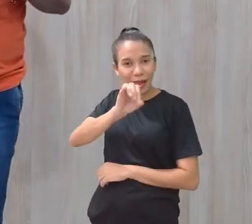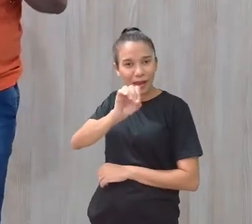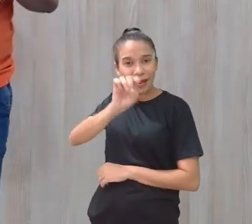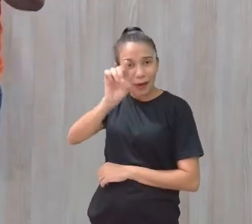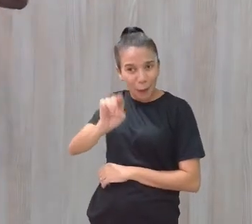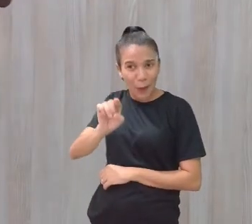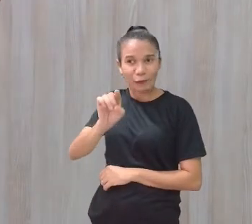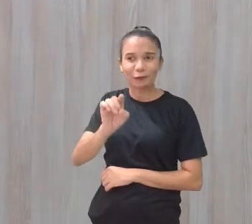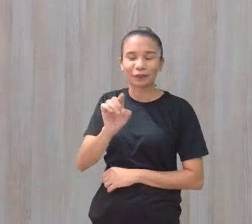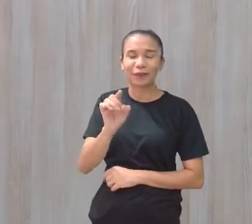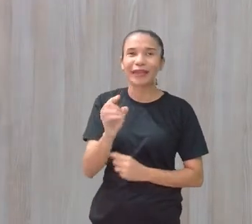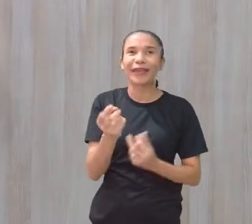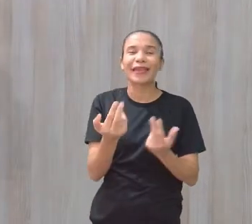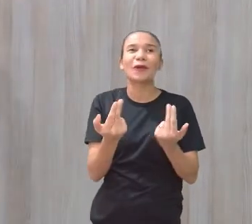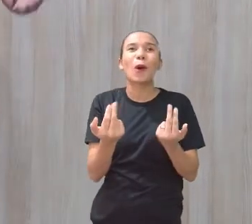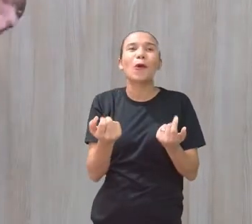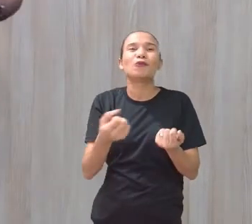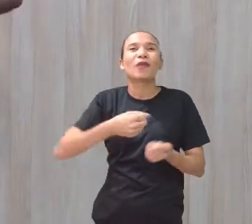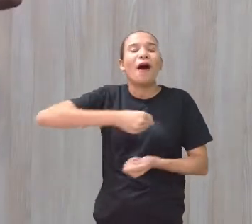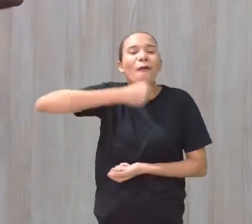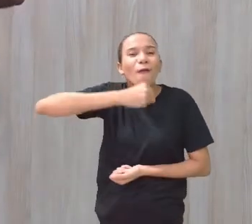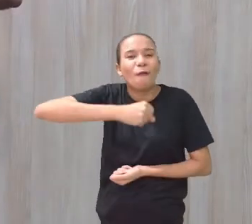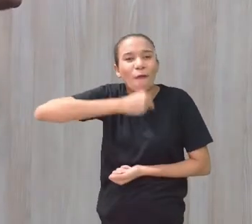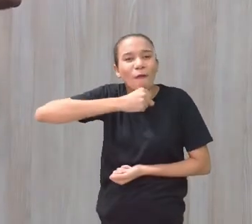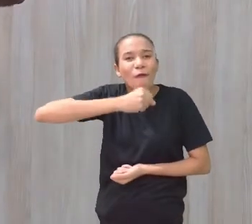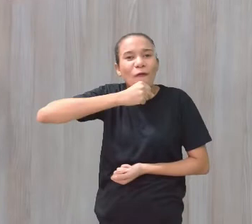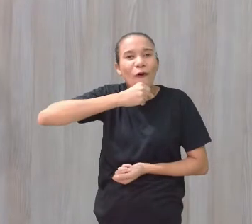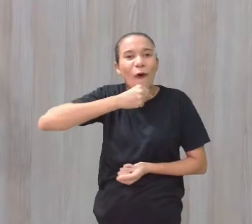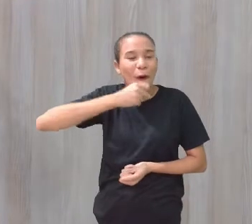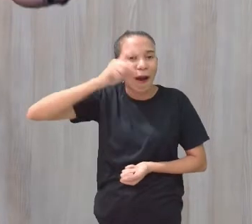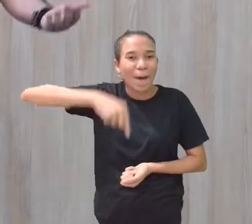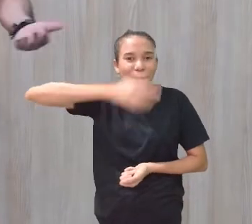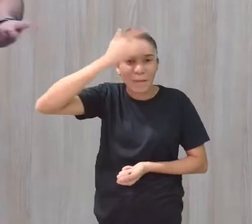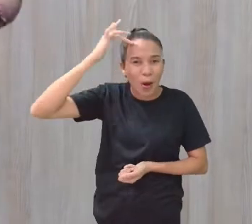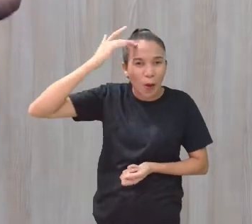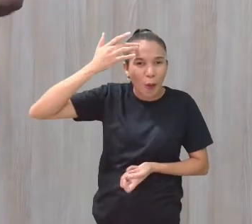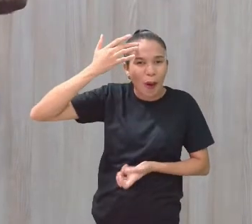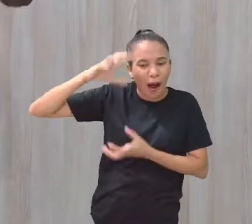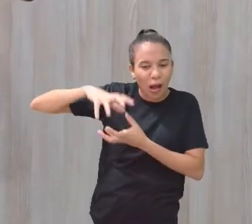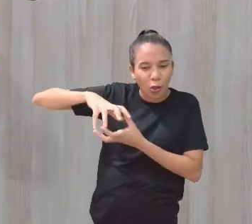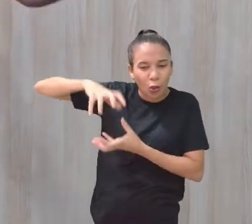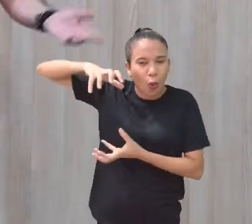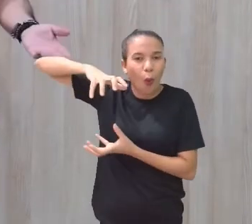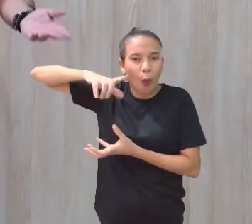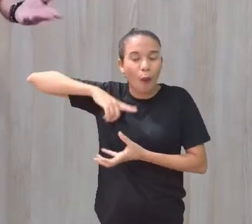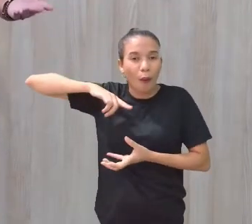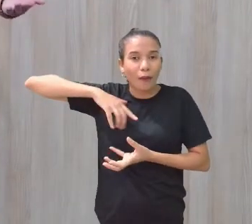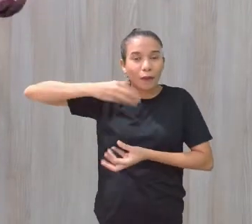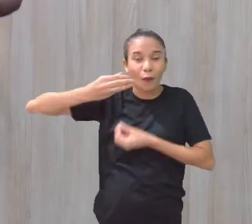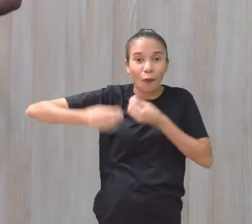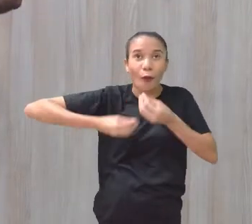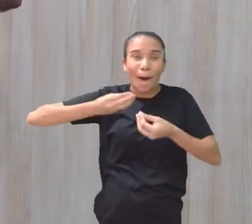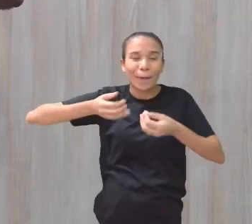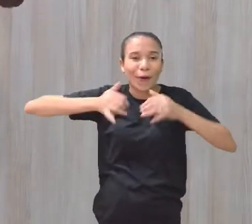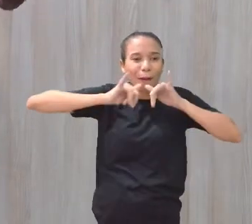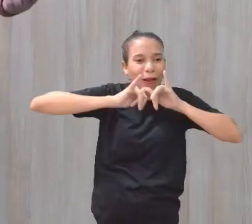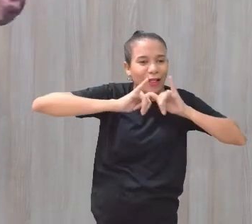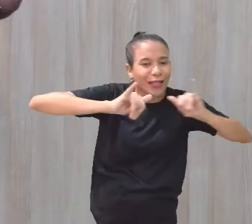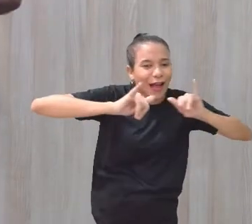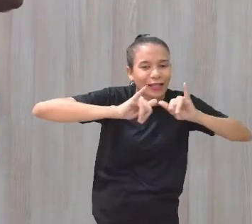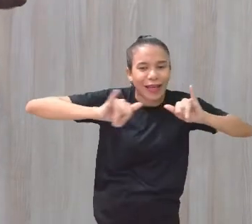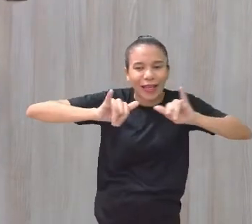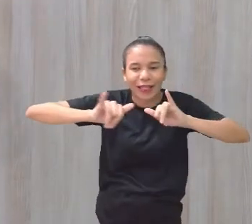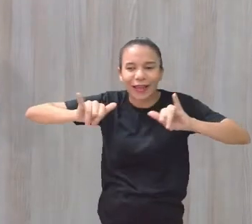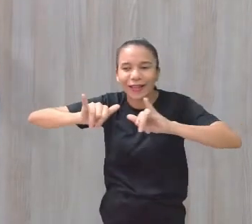como grandes avós, né? Anciãos, né? Anciãos, contadores de histórias,